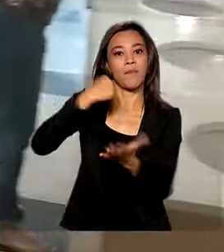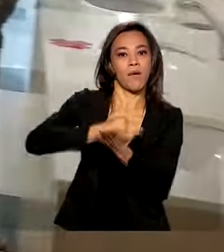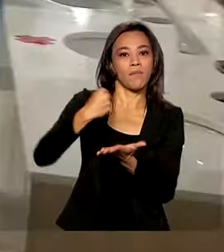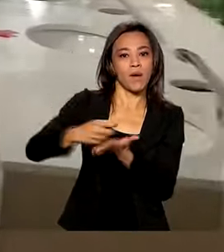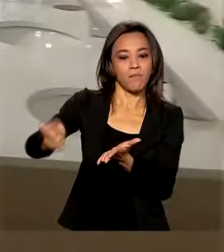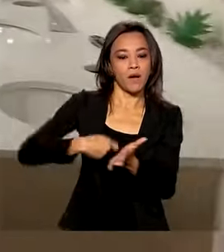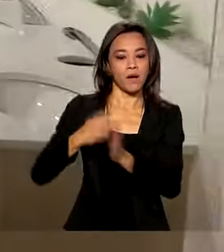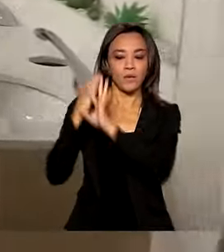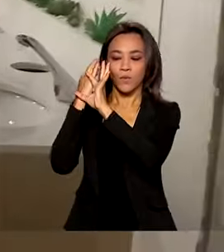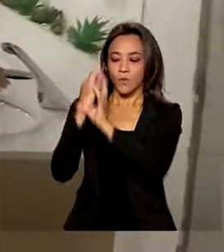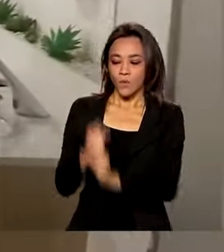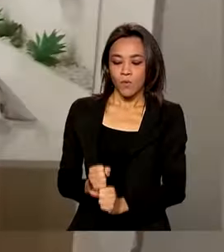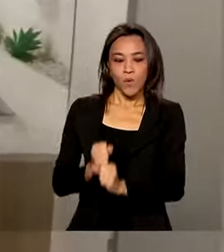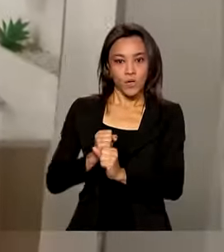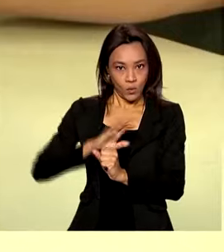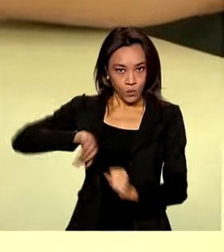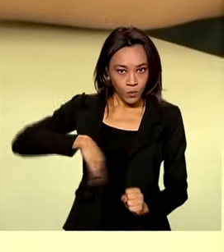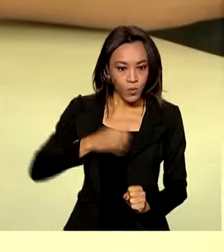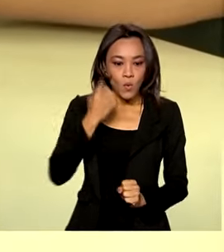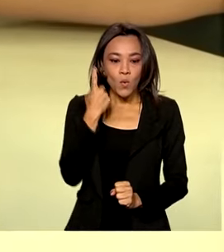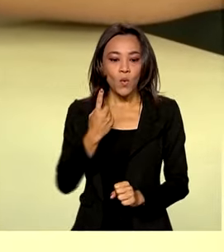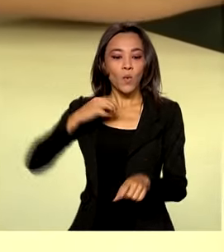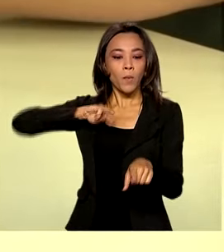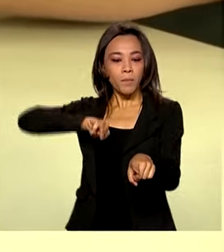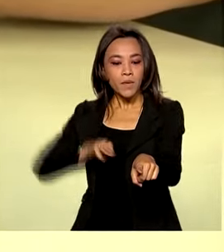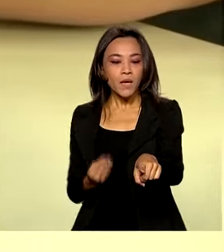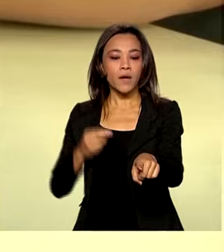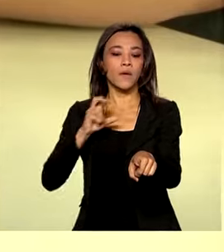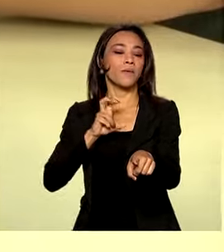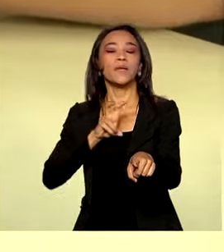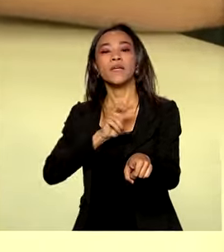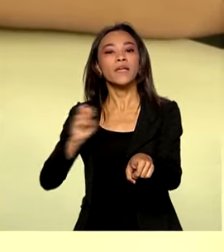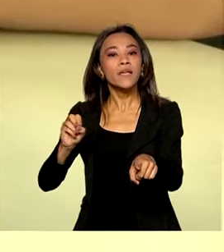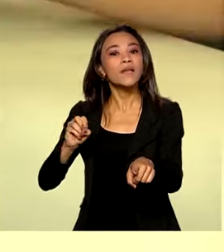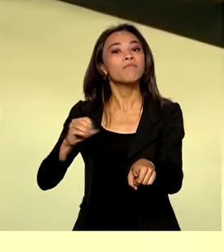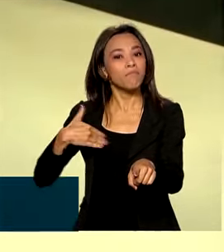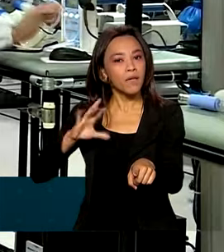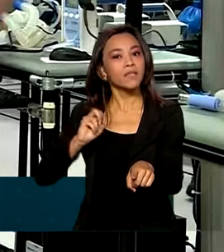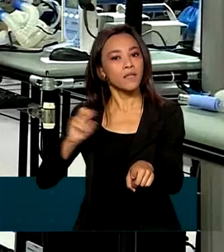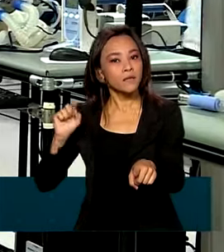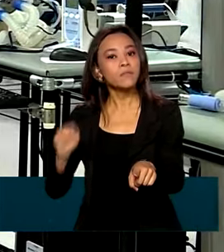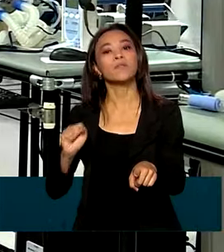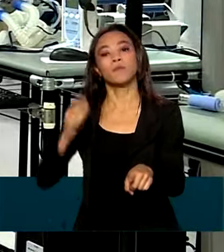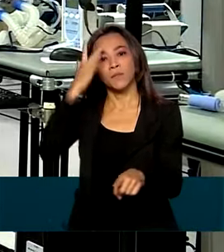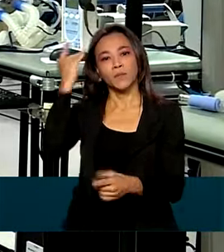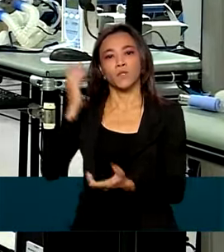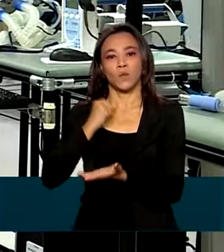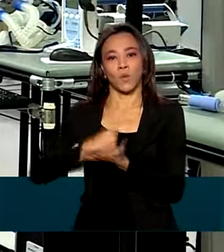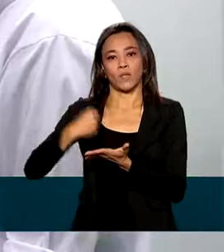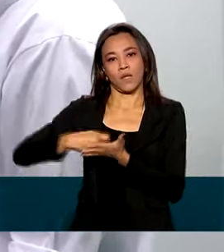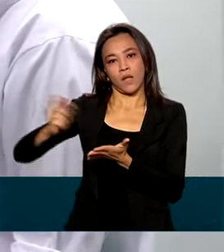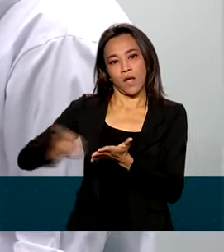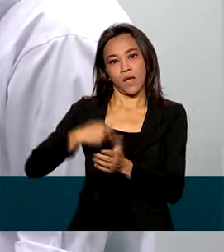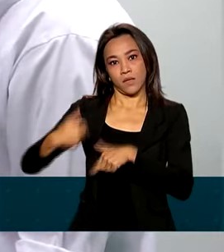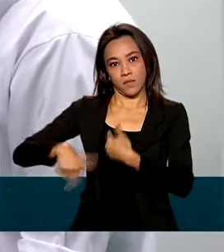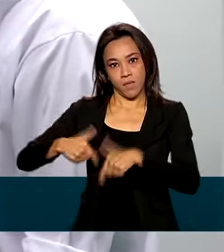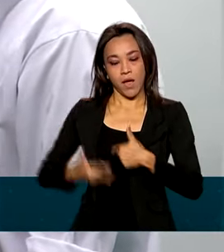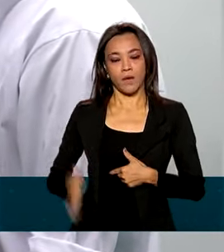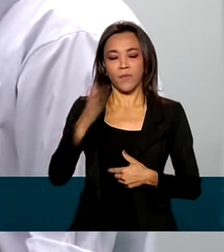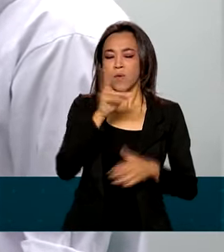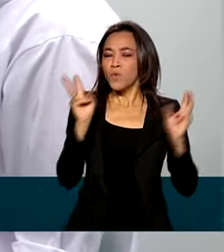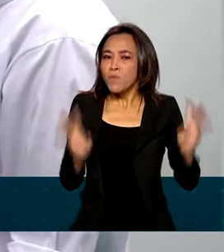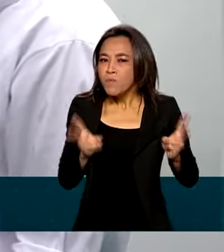do ano já são mais de um milhão e meio de pessoas contratadas com carteira assinada no mesmo período do ano passado